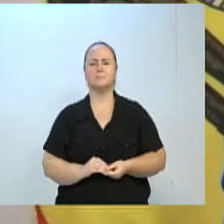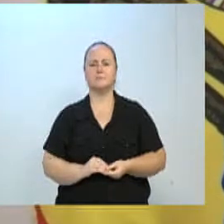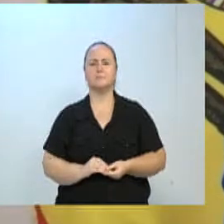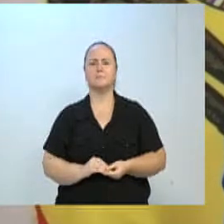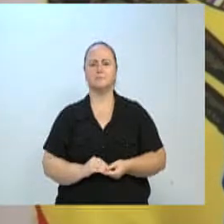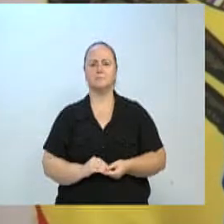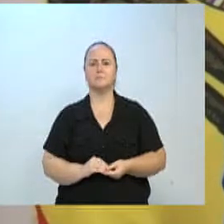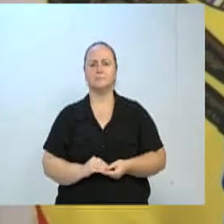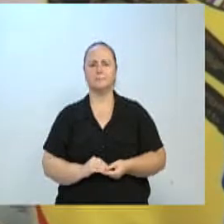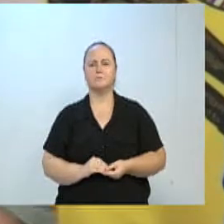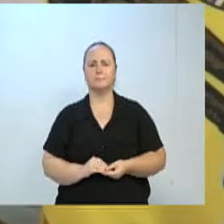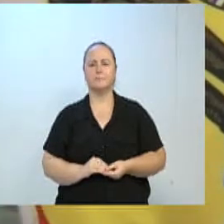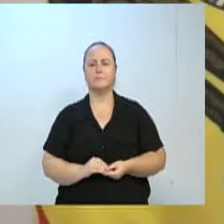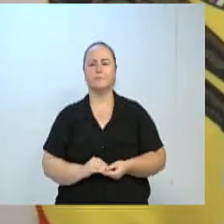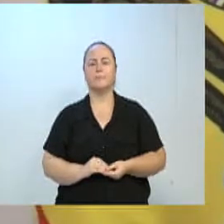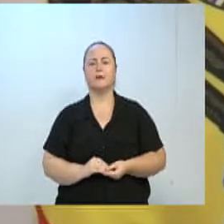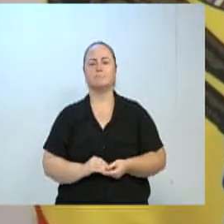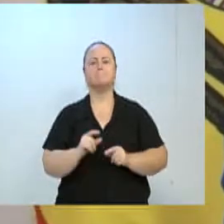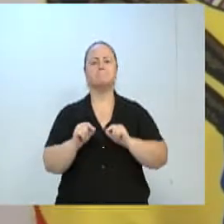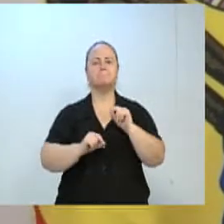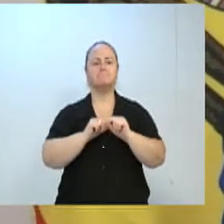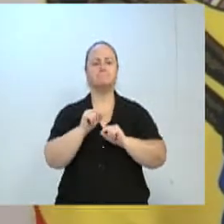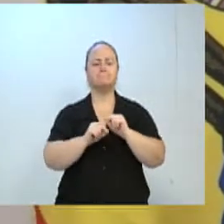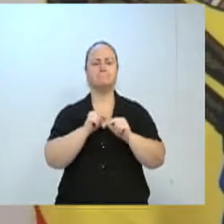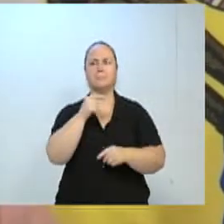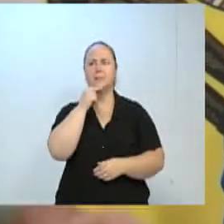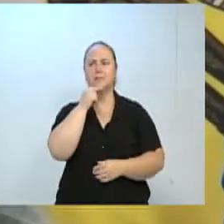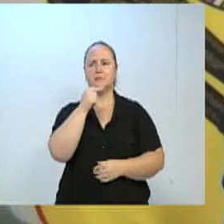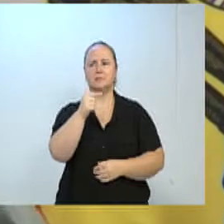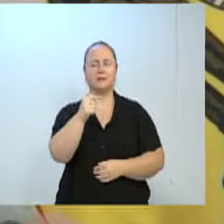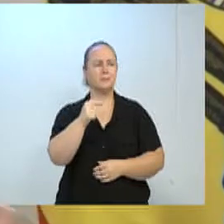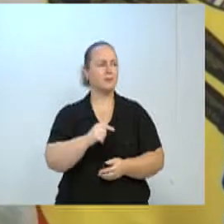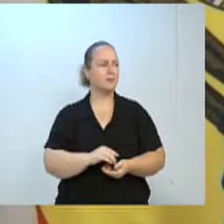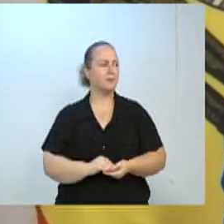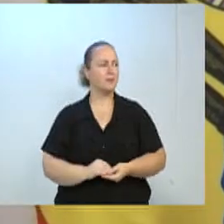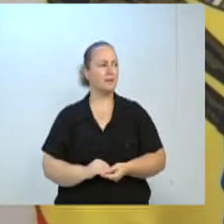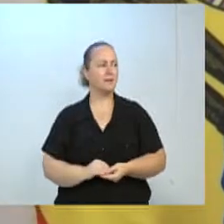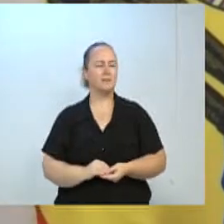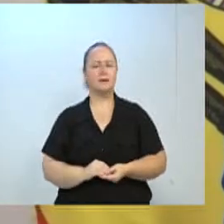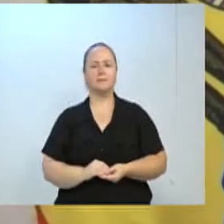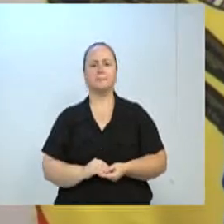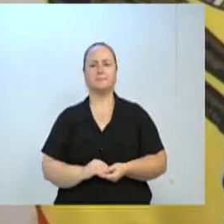Senhores, então vamos para a nossa agenda da semana aí, né? Mostrar os trabalhos aí do vereador.